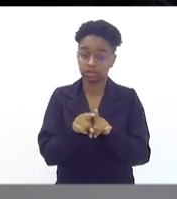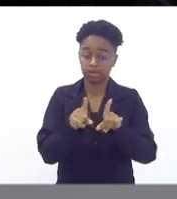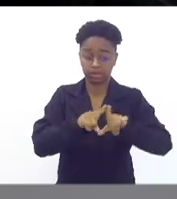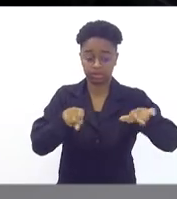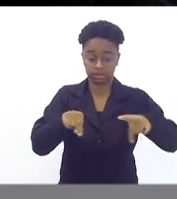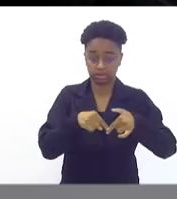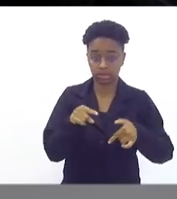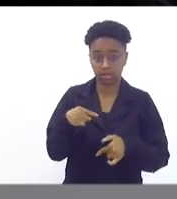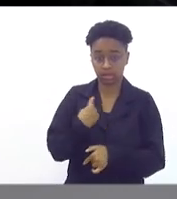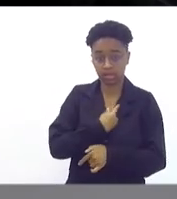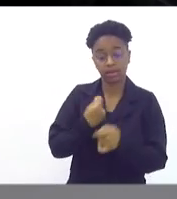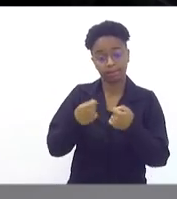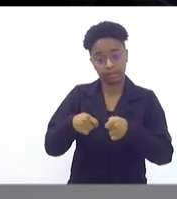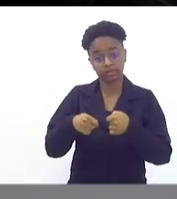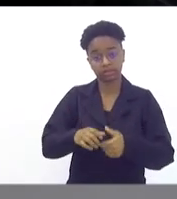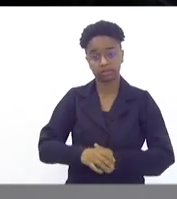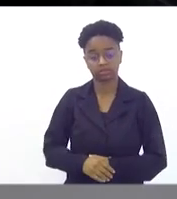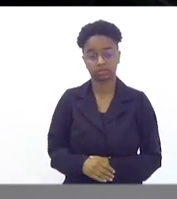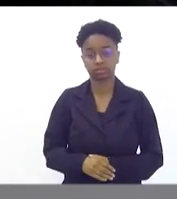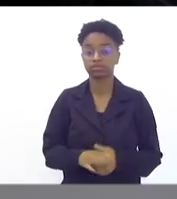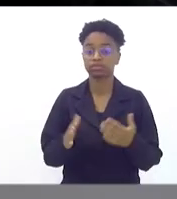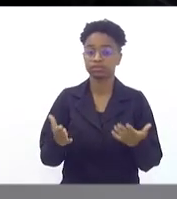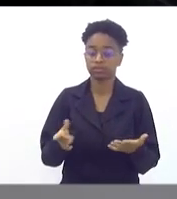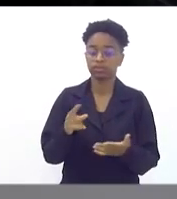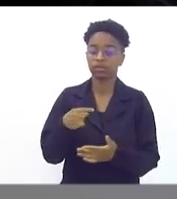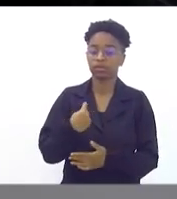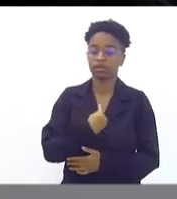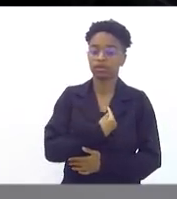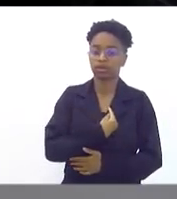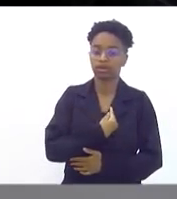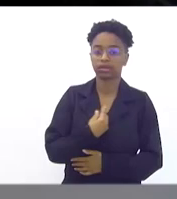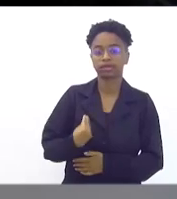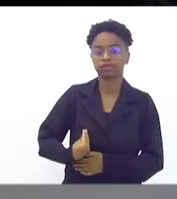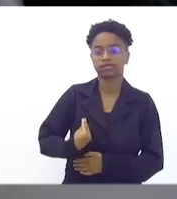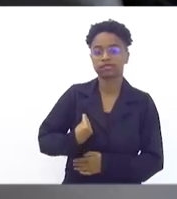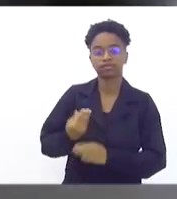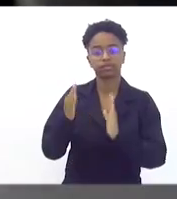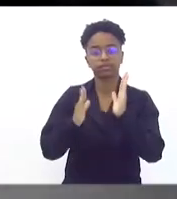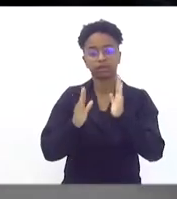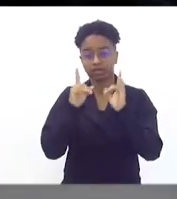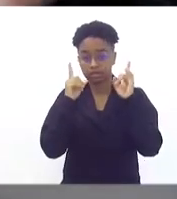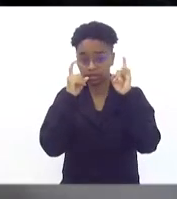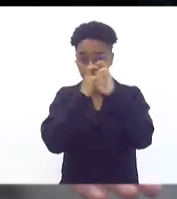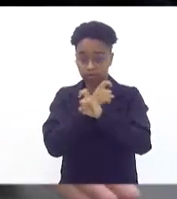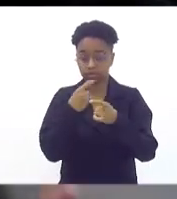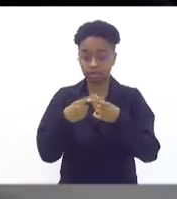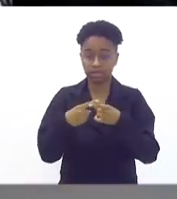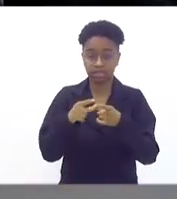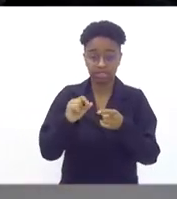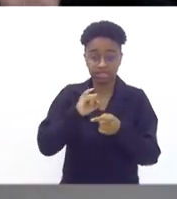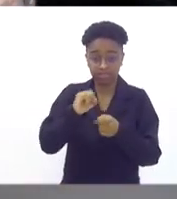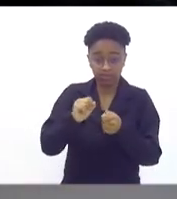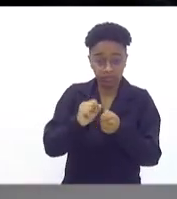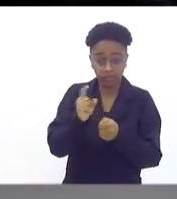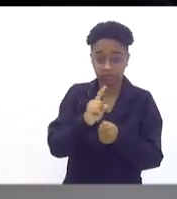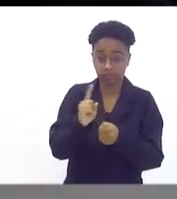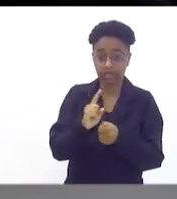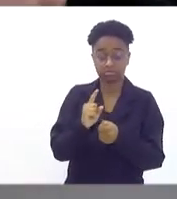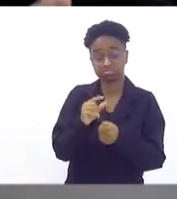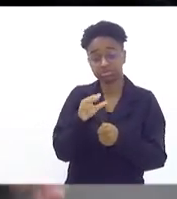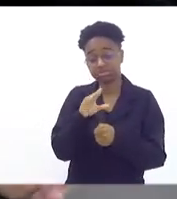gabinetes tem que ter então a gente fica numa condição assim difícil a gente não fizer essa CPI terminar